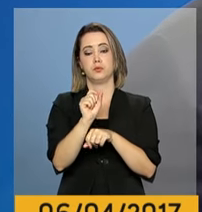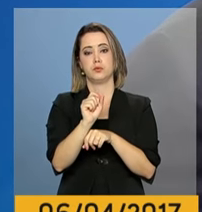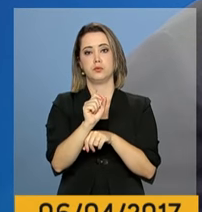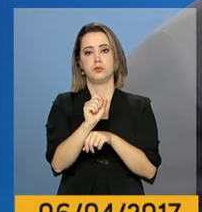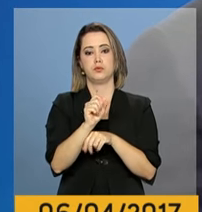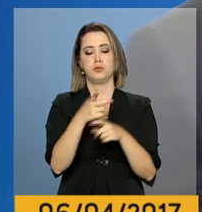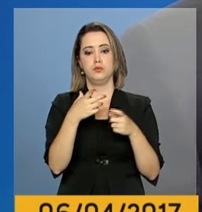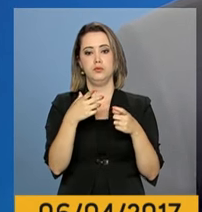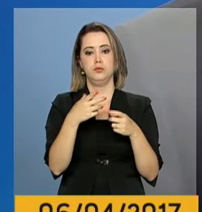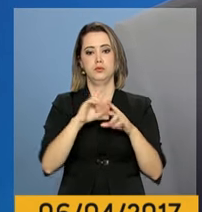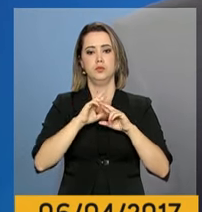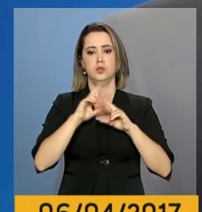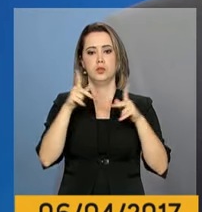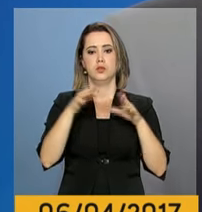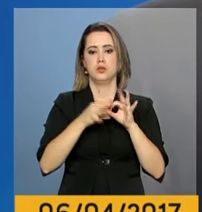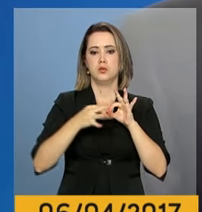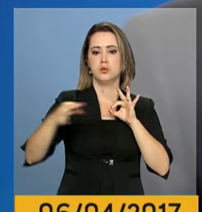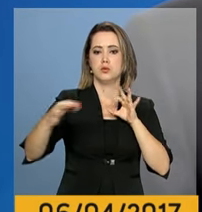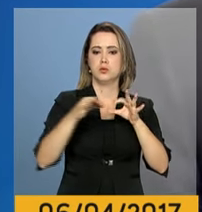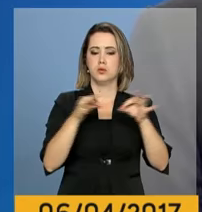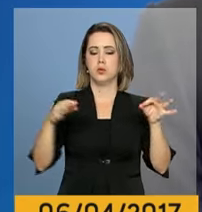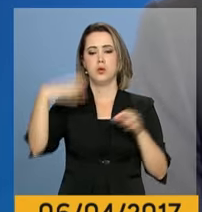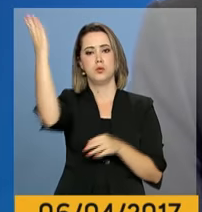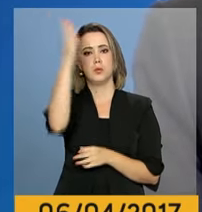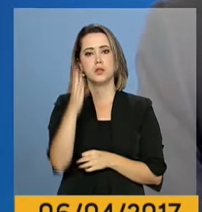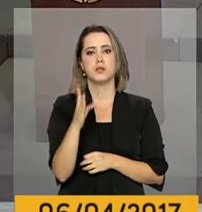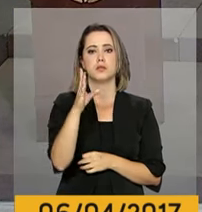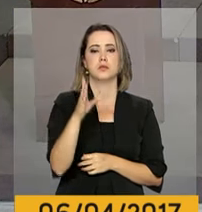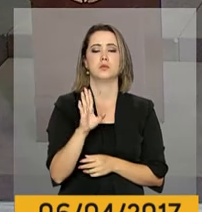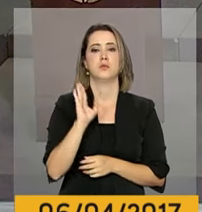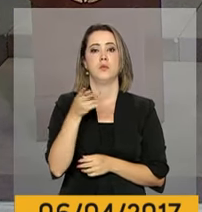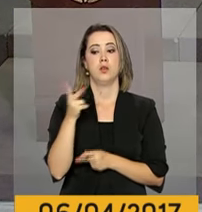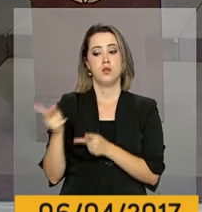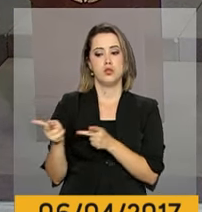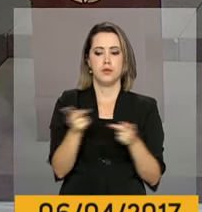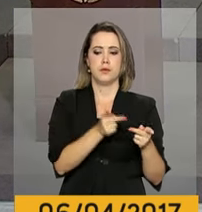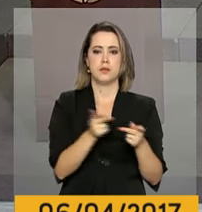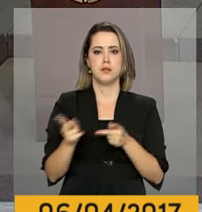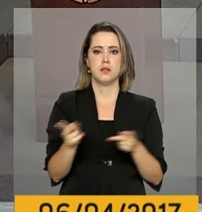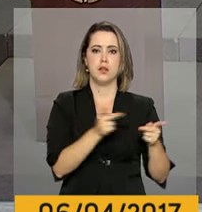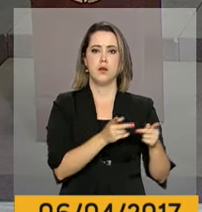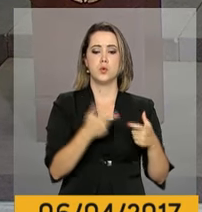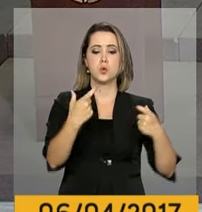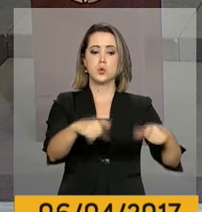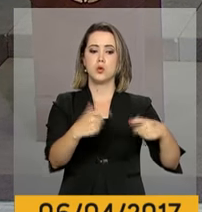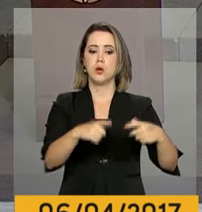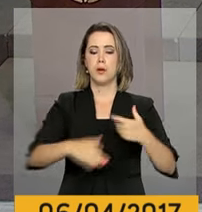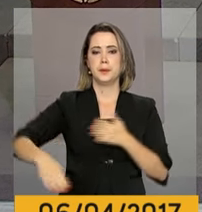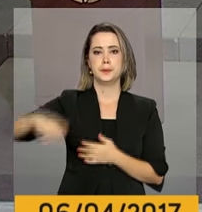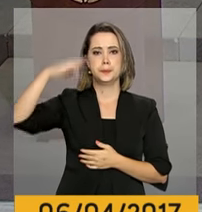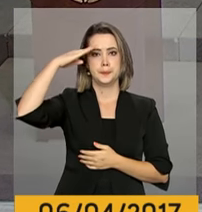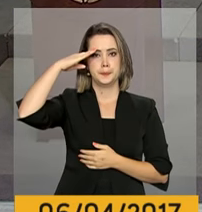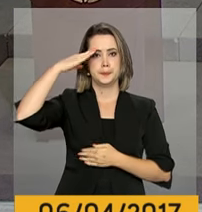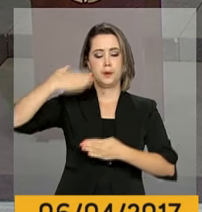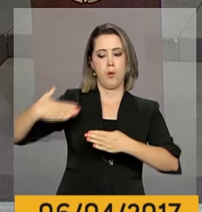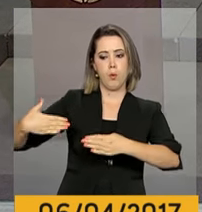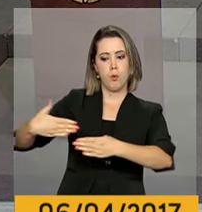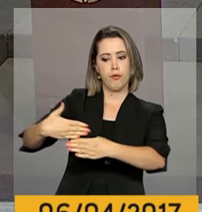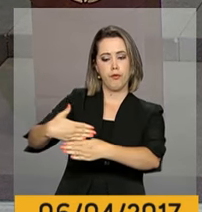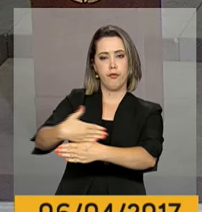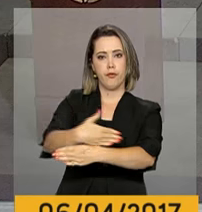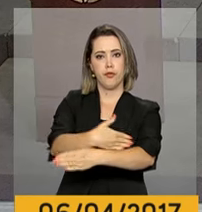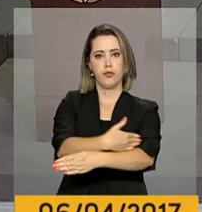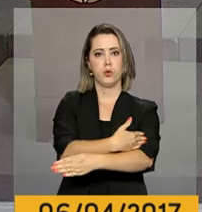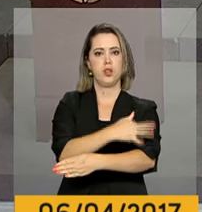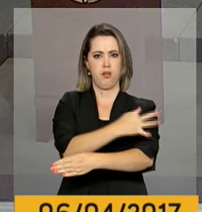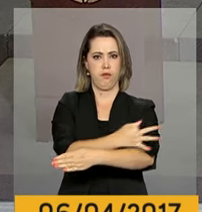aqui das várias vezes, ministro Raul Jungmann, que visitando os pelotões de fronteira, por exemplo, eu verificava o